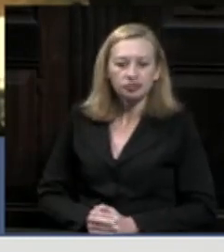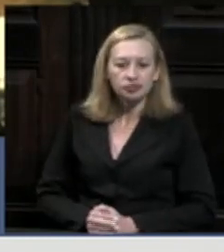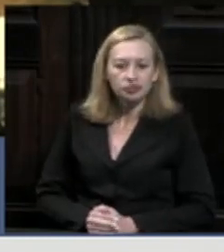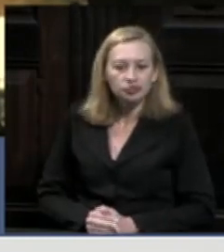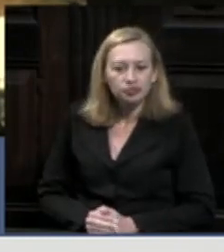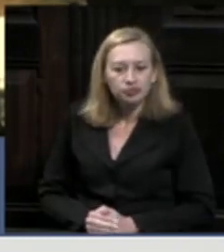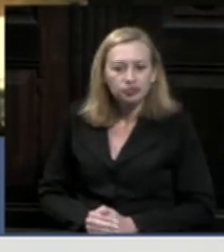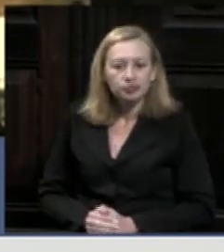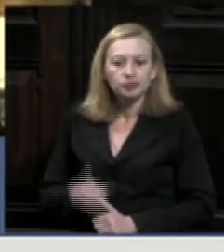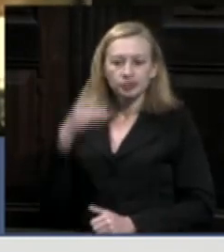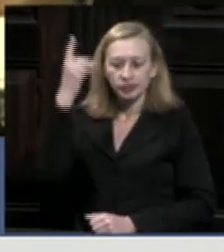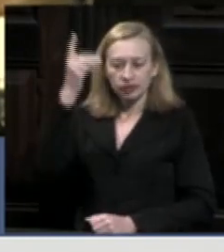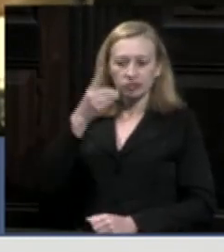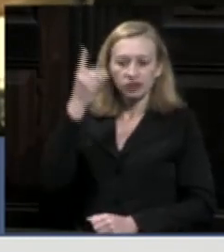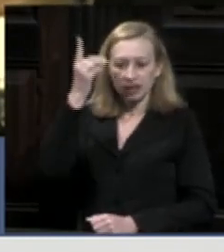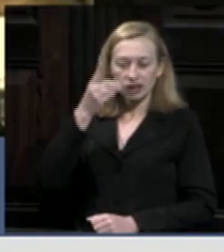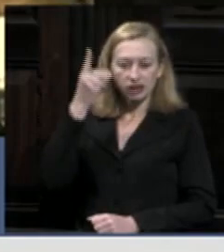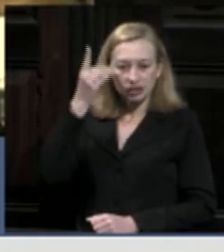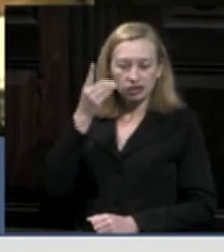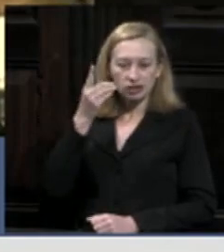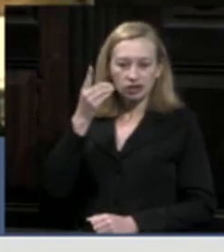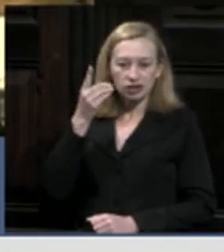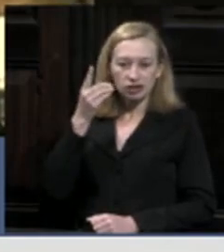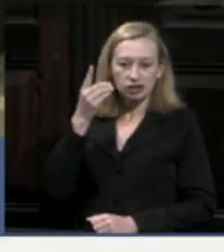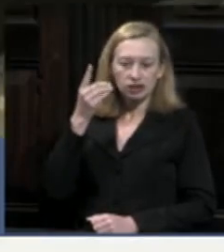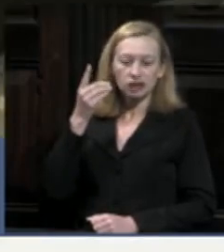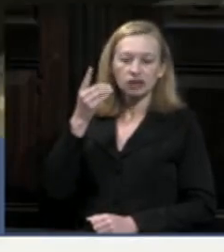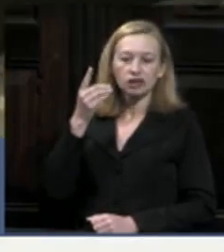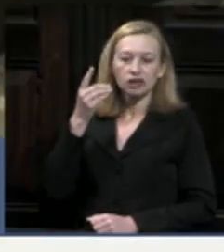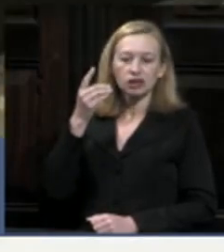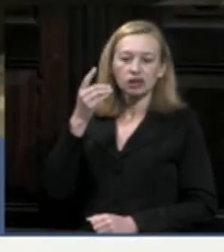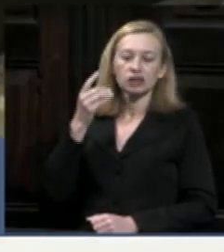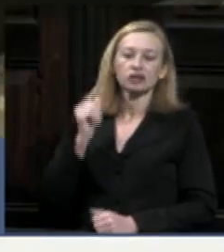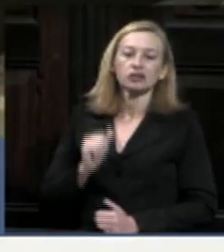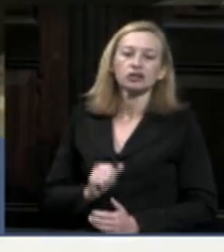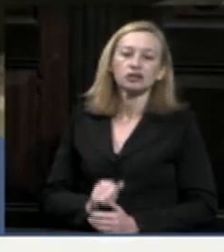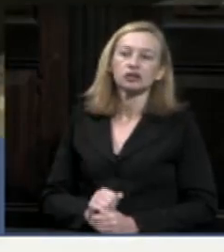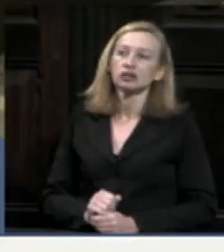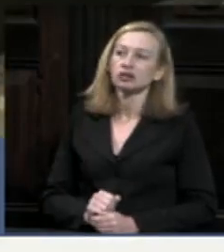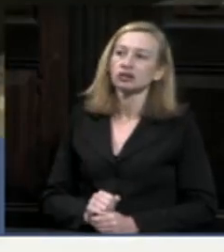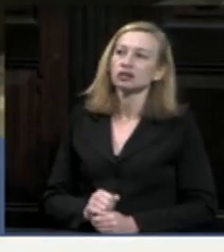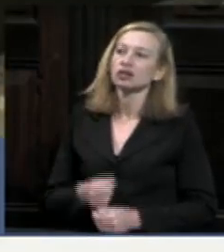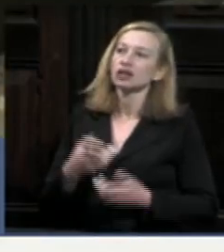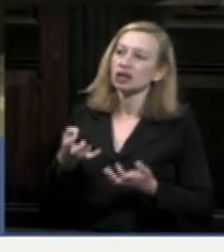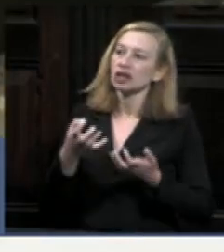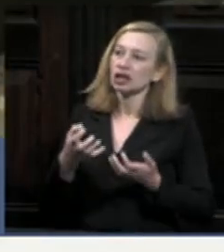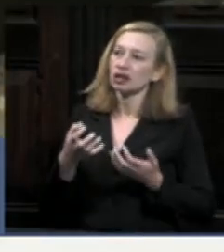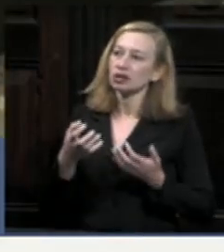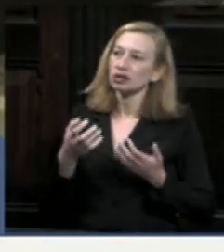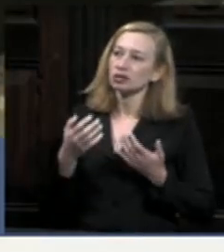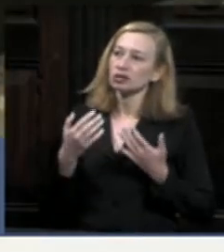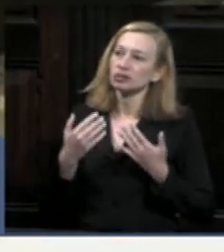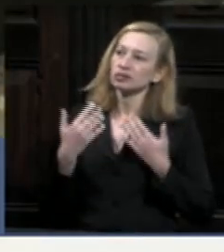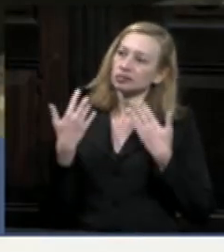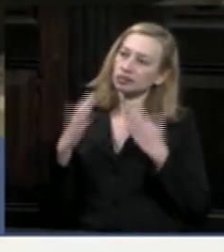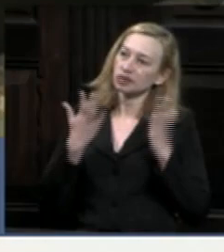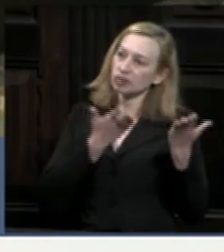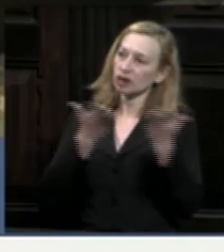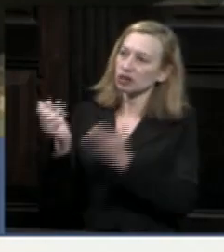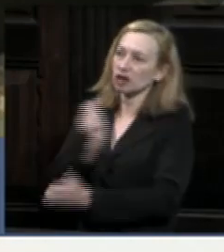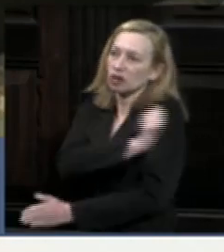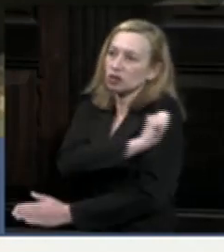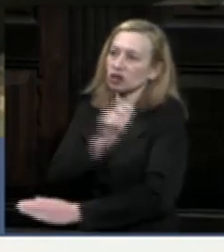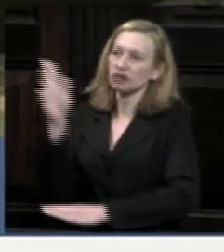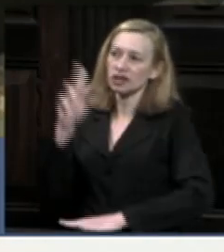deputado andré ceciliano presidente da casa queremos dirigir os alunos das universidades por